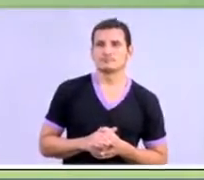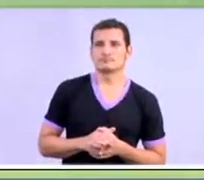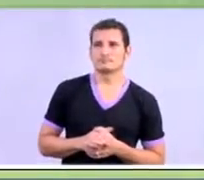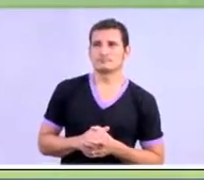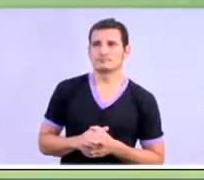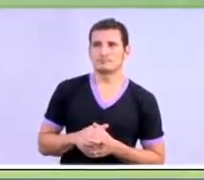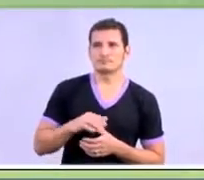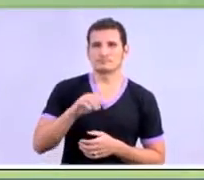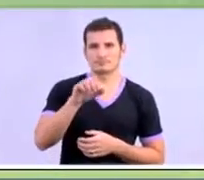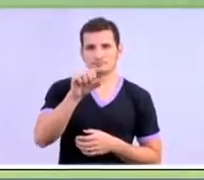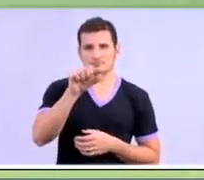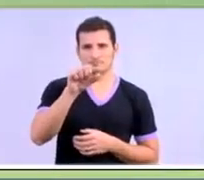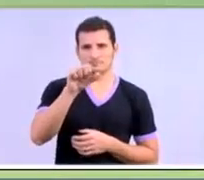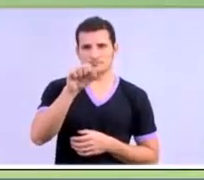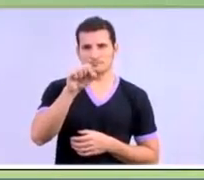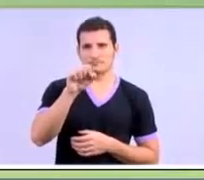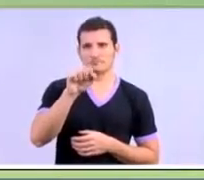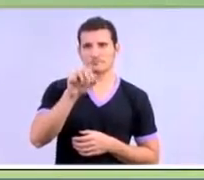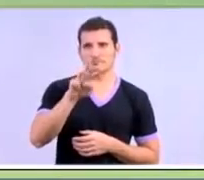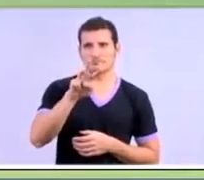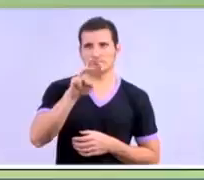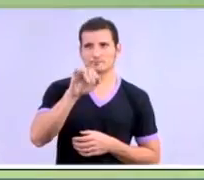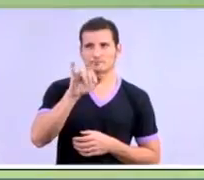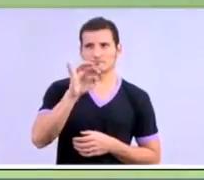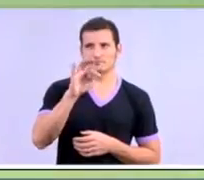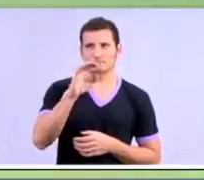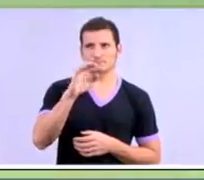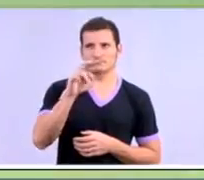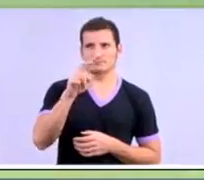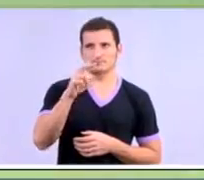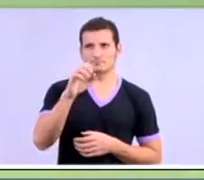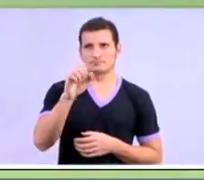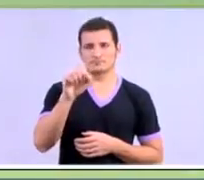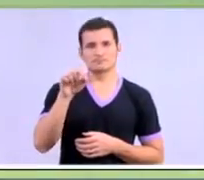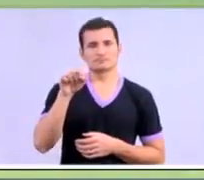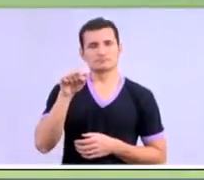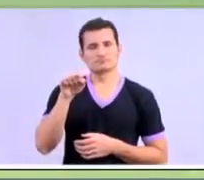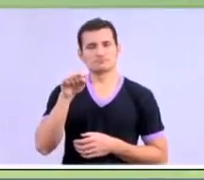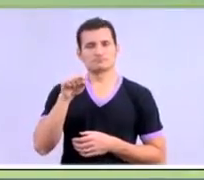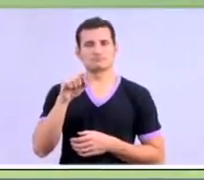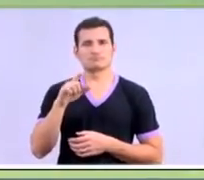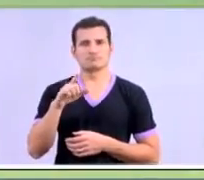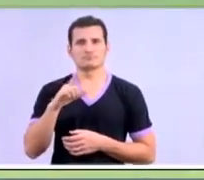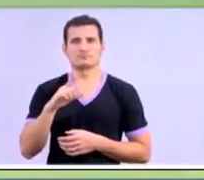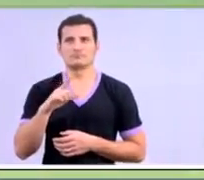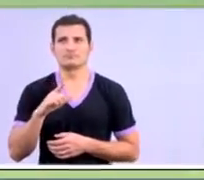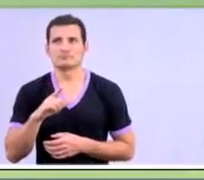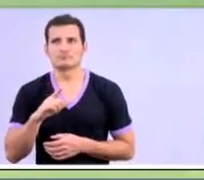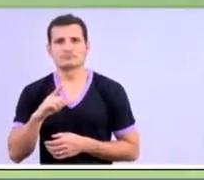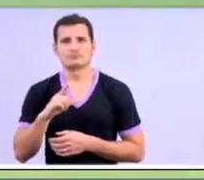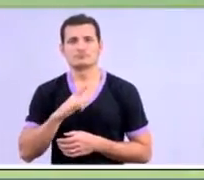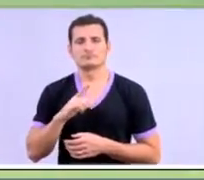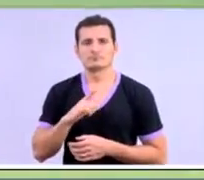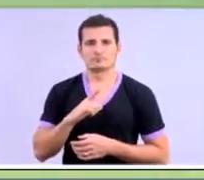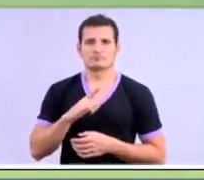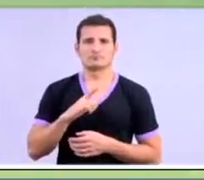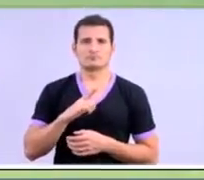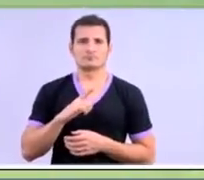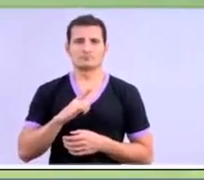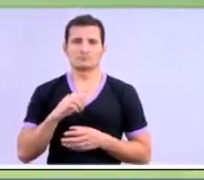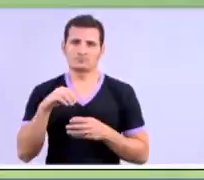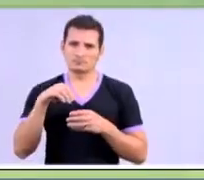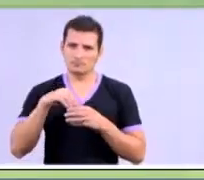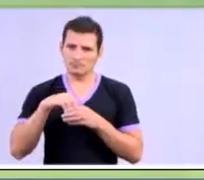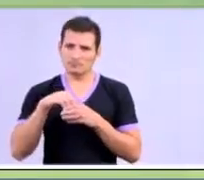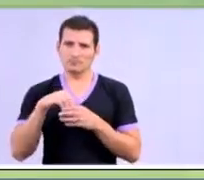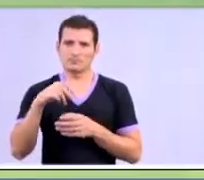Os switches, né? O switch é um equipamento que possui processamento e envia quadros somente para a porta de destino.